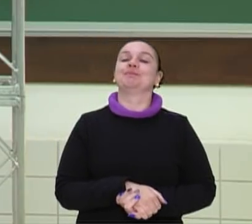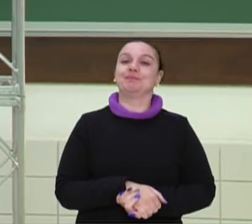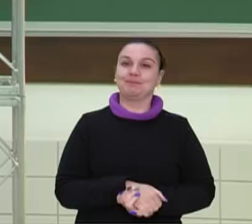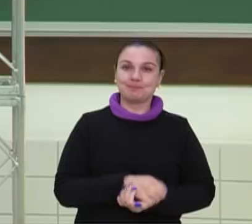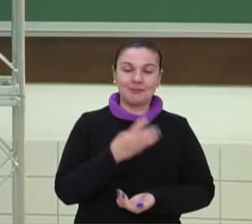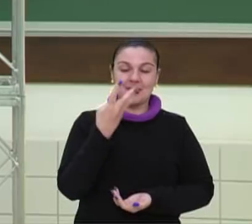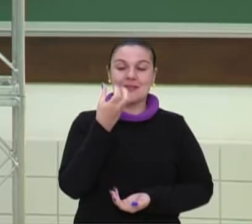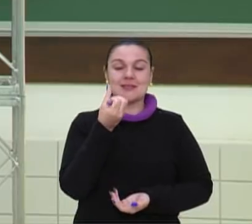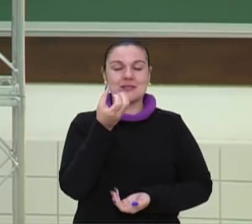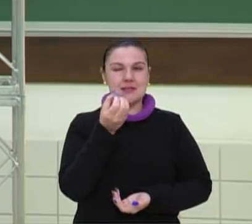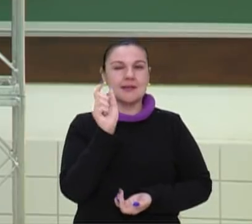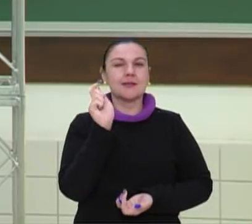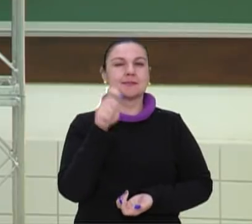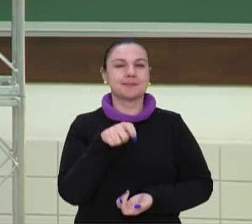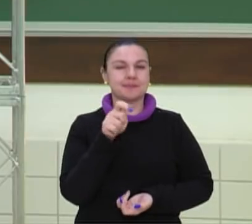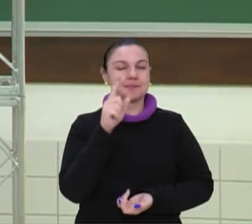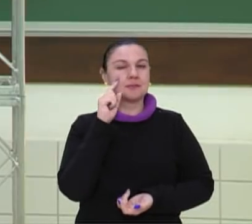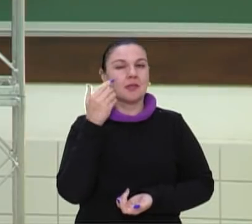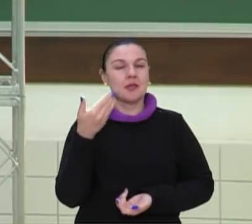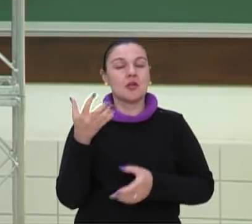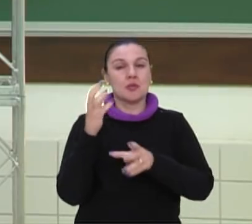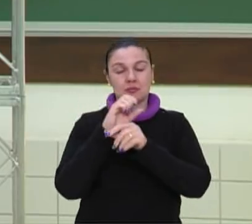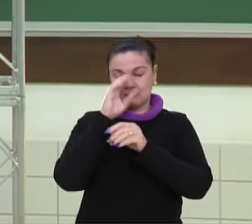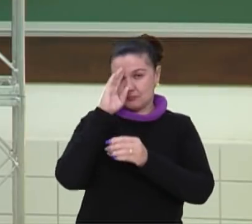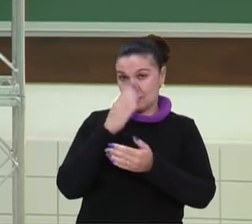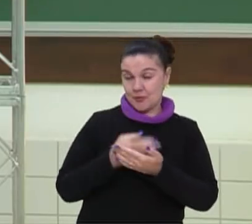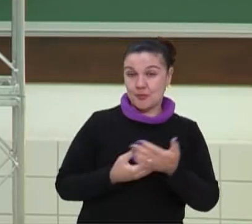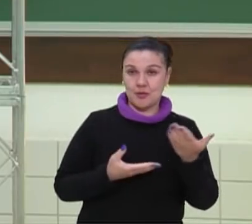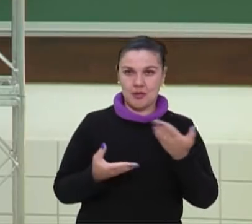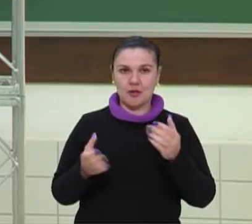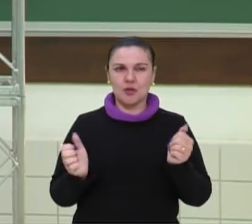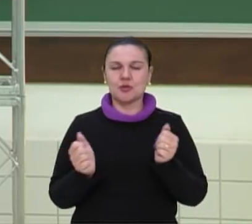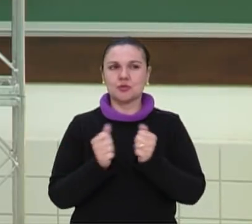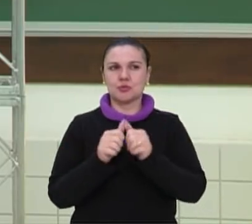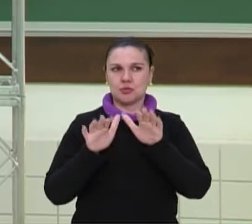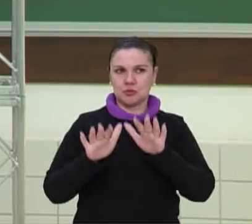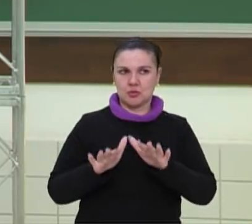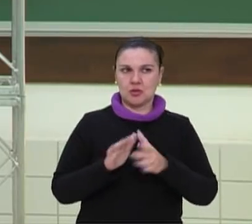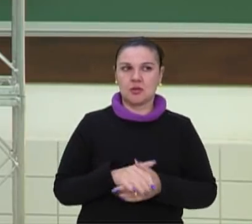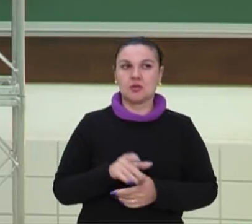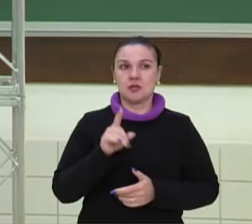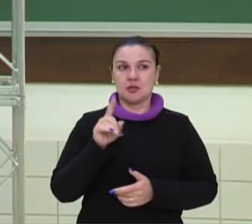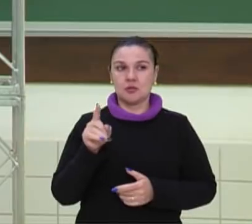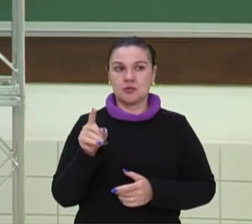360 graus, né? Então, a gente pode concluir o seguinte, vamos concluir com calma? Ó,